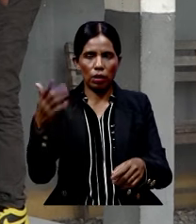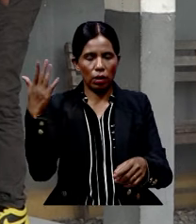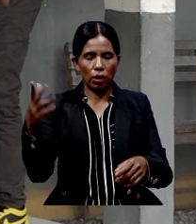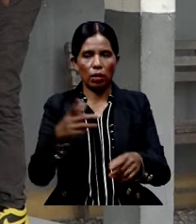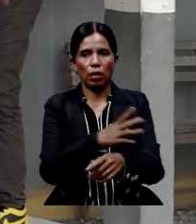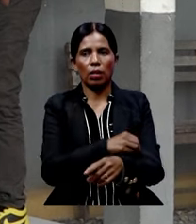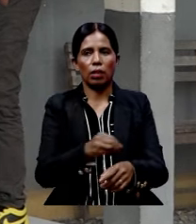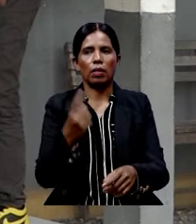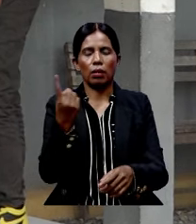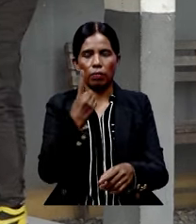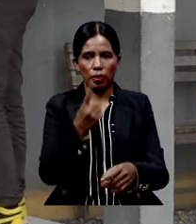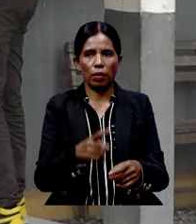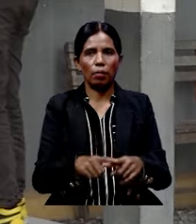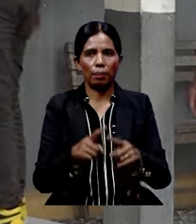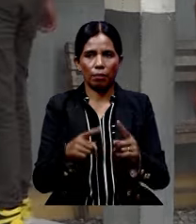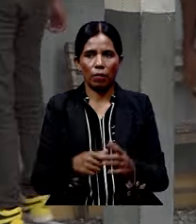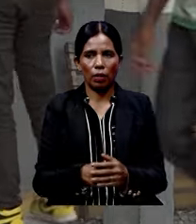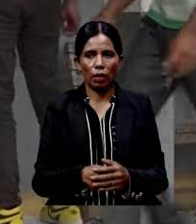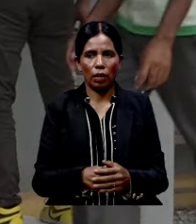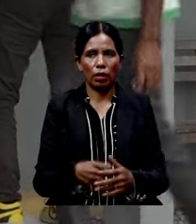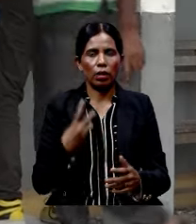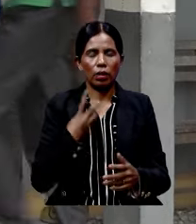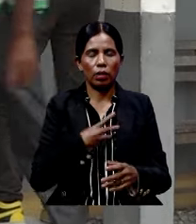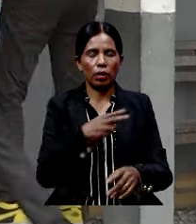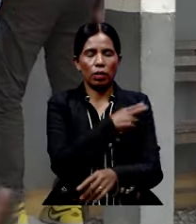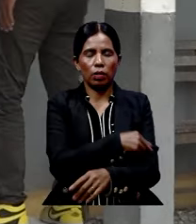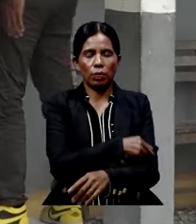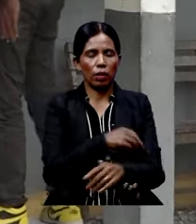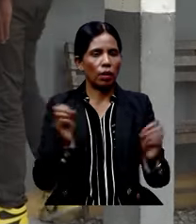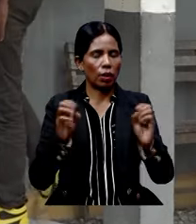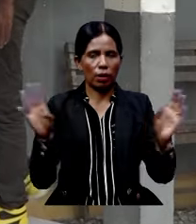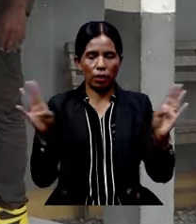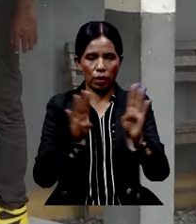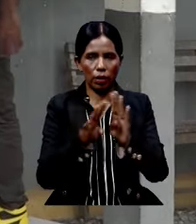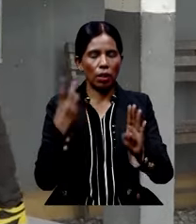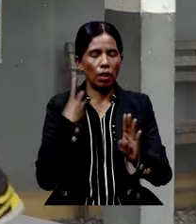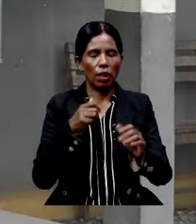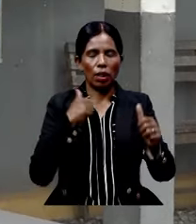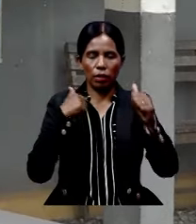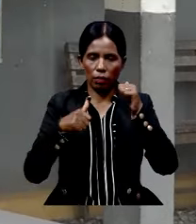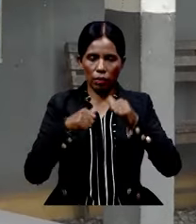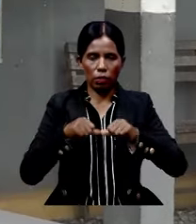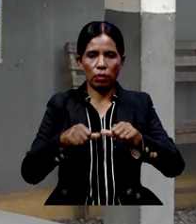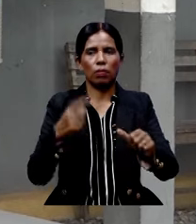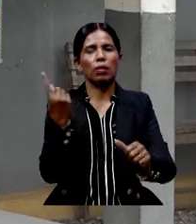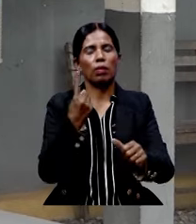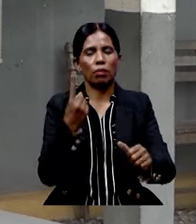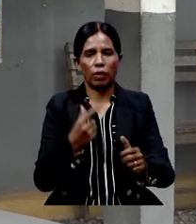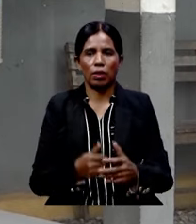saudi ne permanente. Nebe provisoriamente ite ne pus saudi lataka. Atividad lawan sebai bai mai be